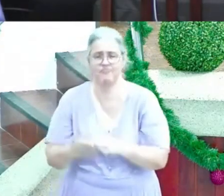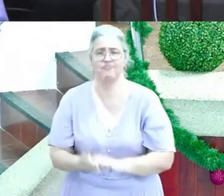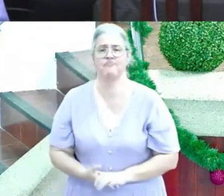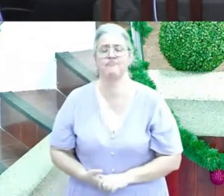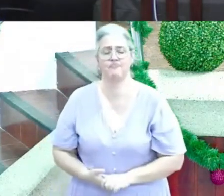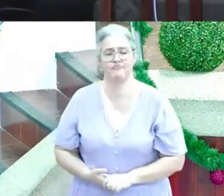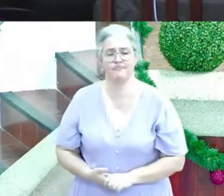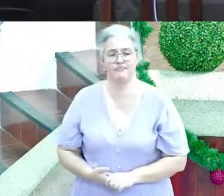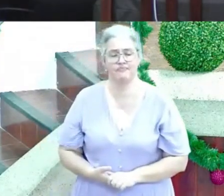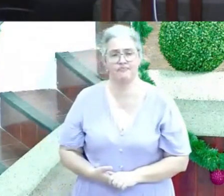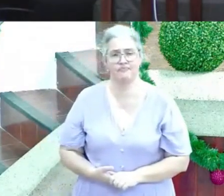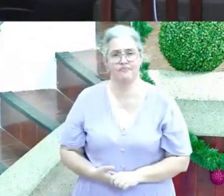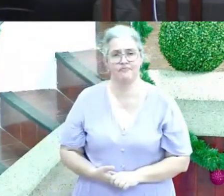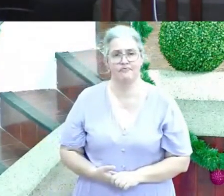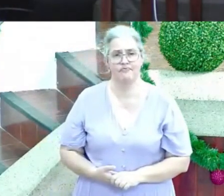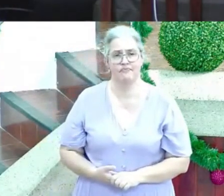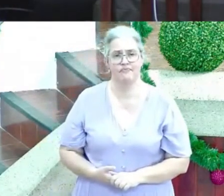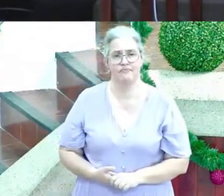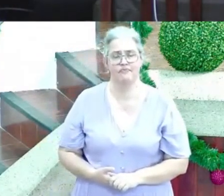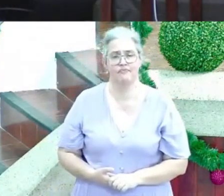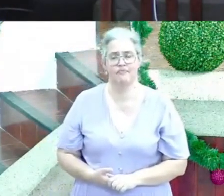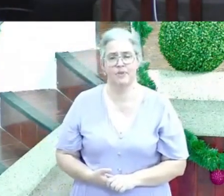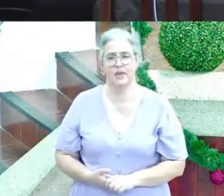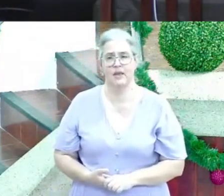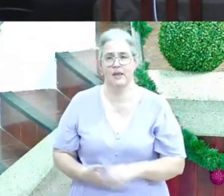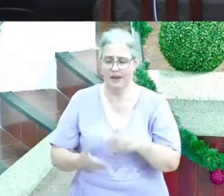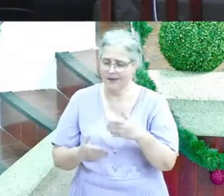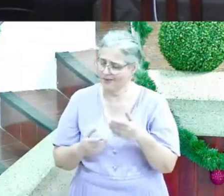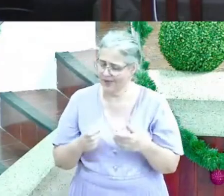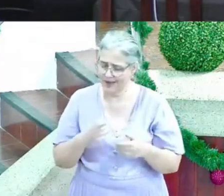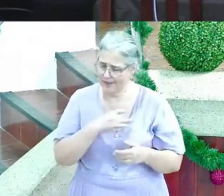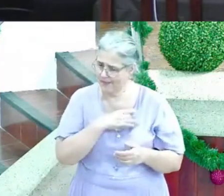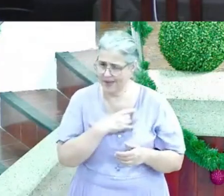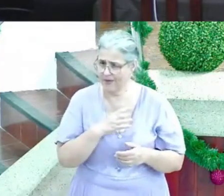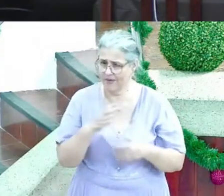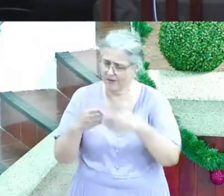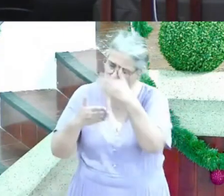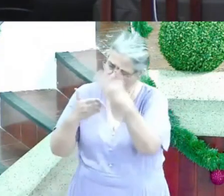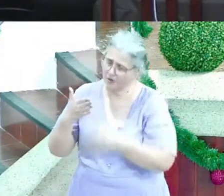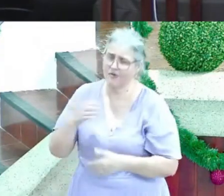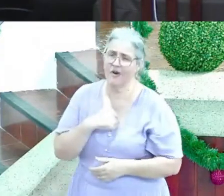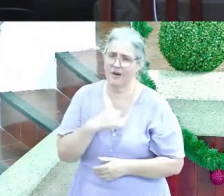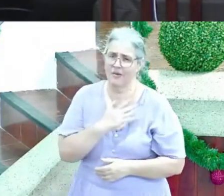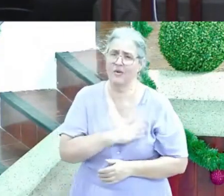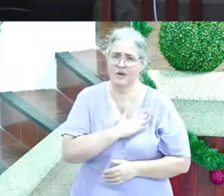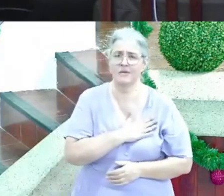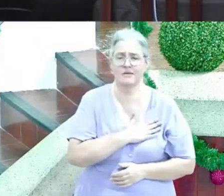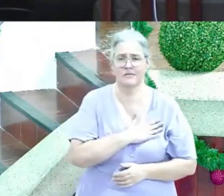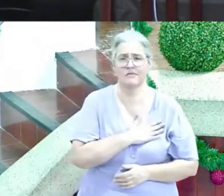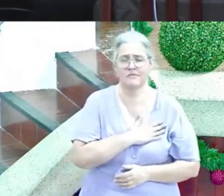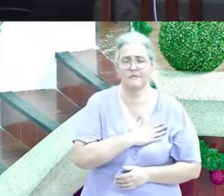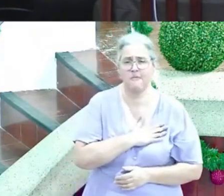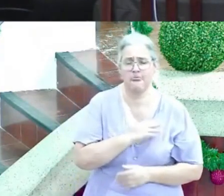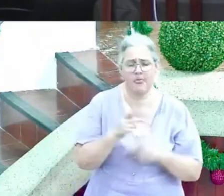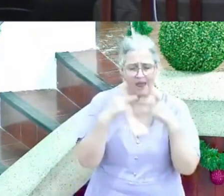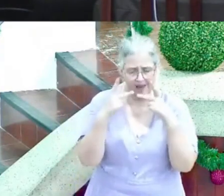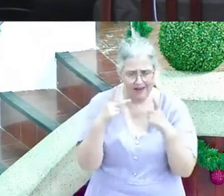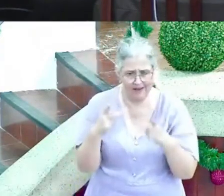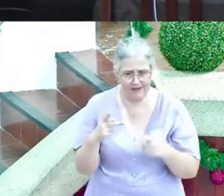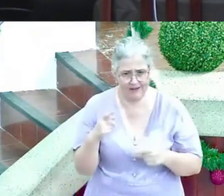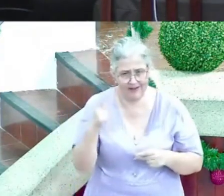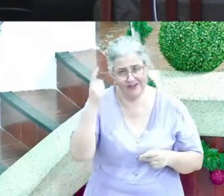tempo de colocar o seu coração, de perceber se de fato você